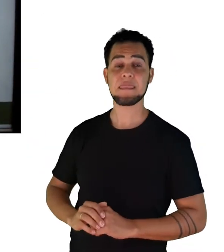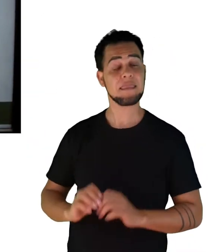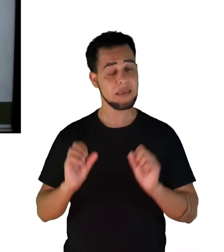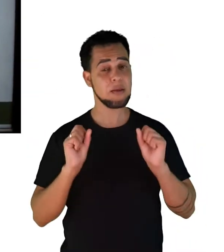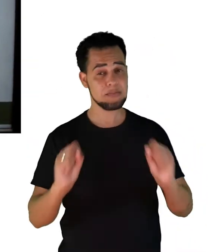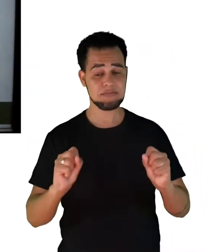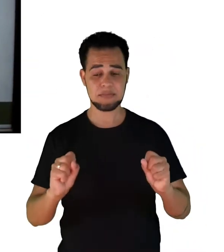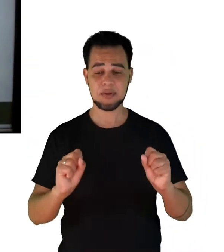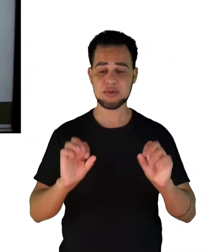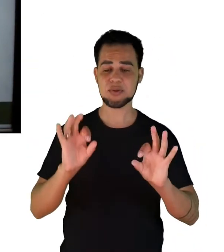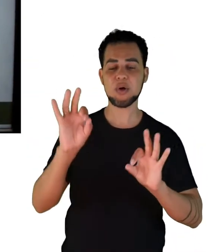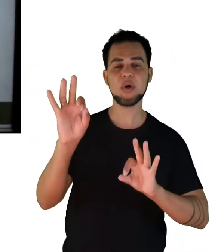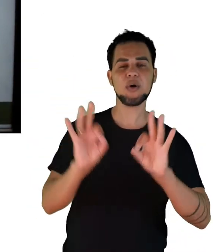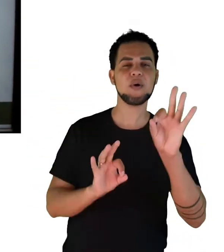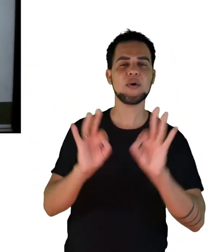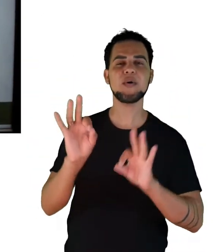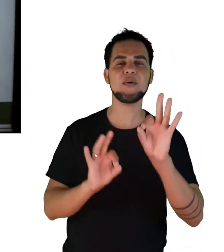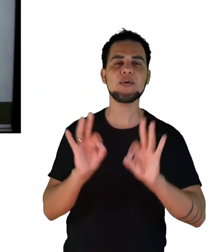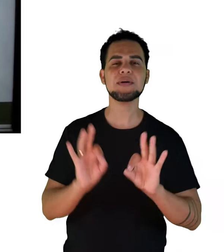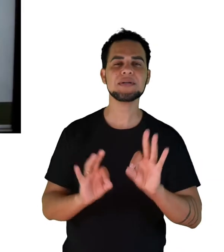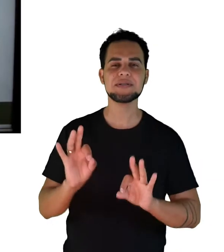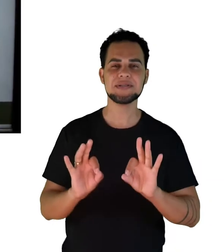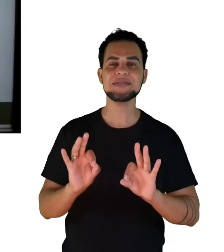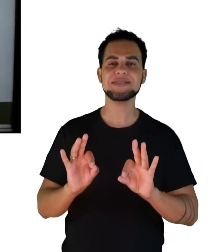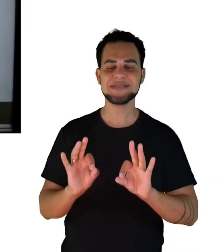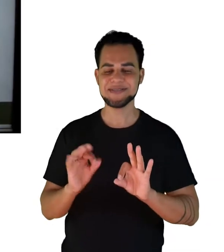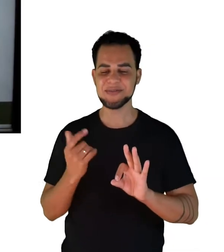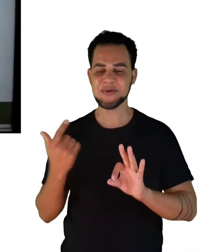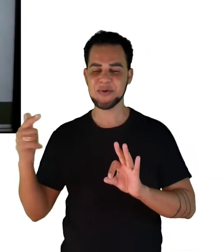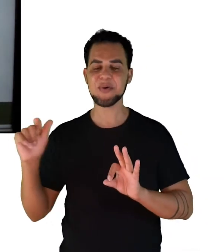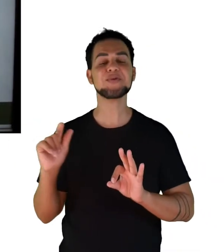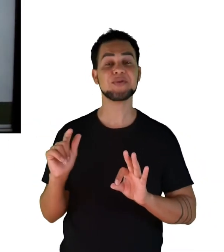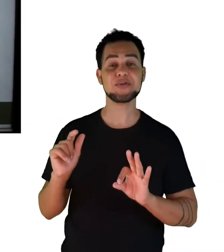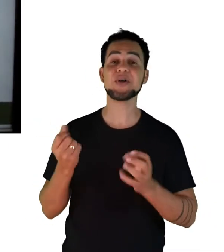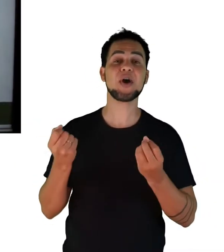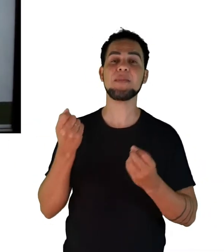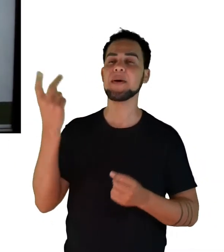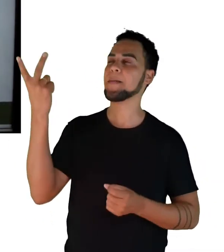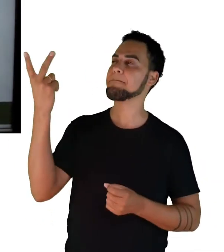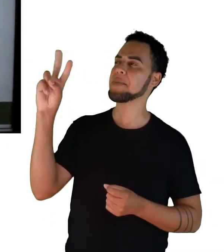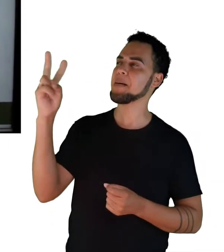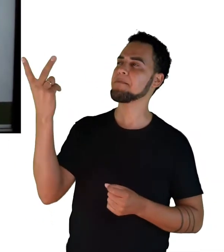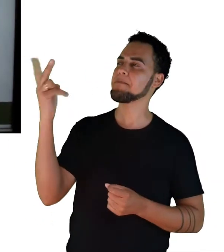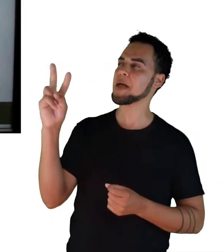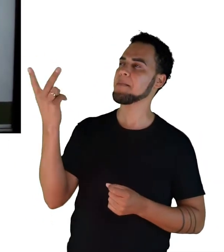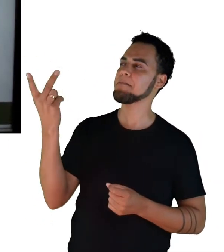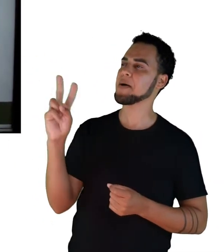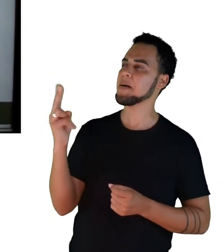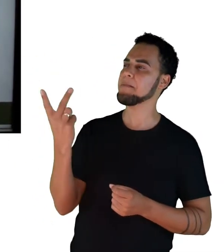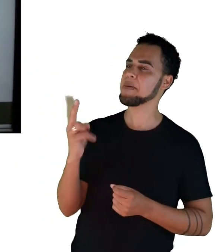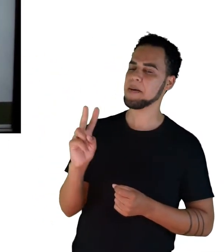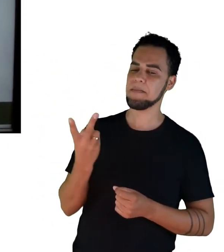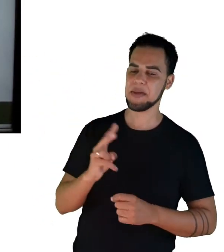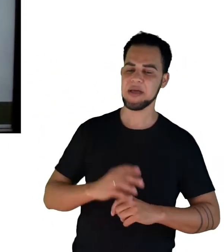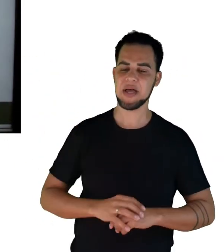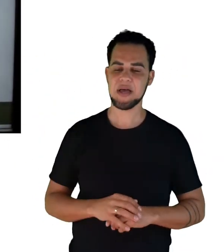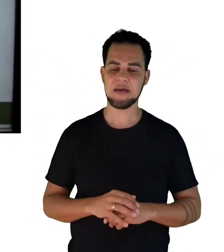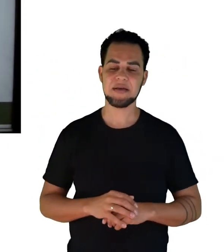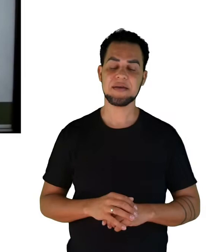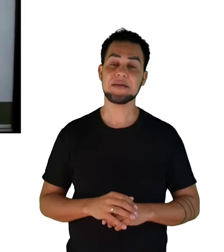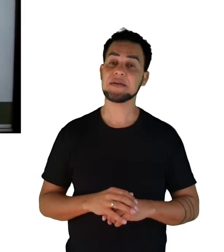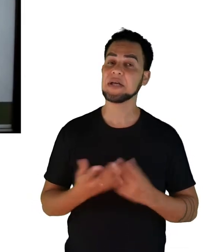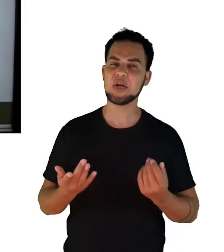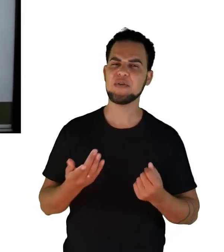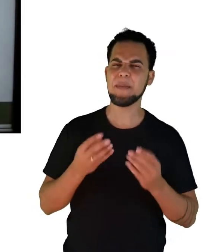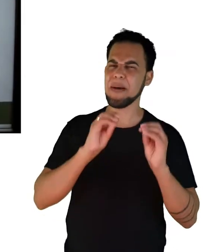organizar os outros 5 lugares, trocando a posição entre eles. Não vou listar todos, mas a